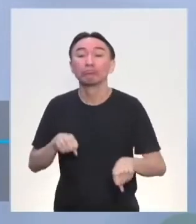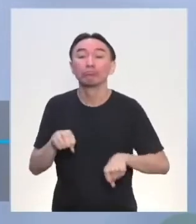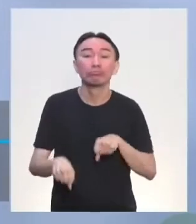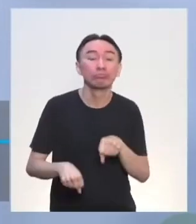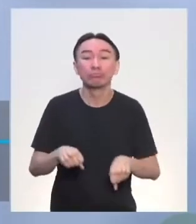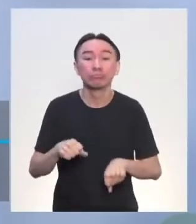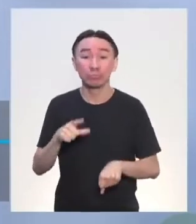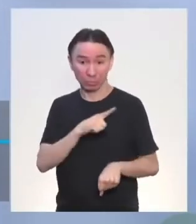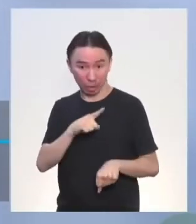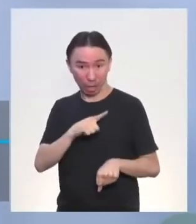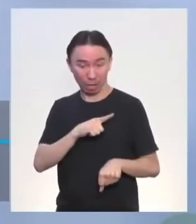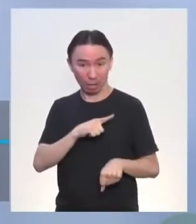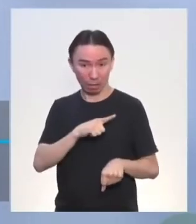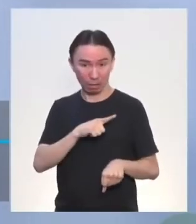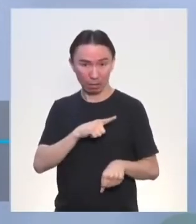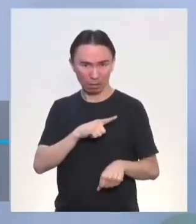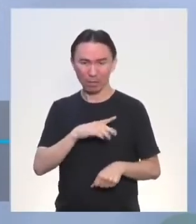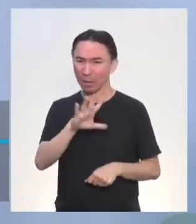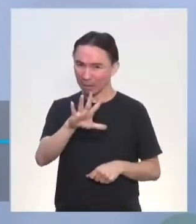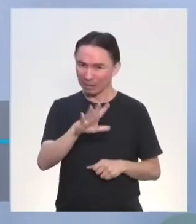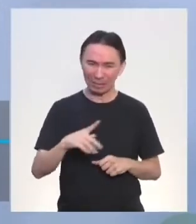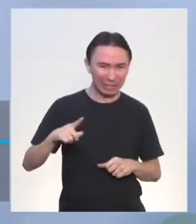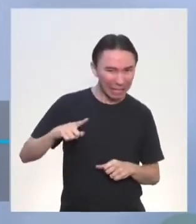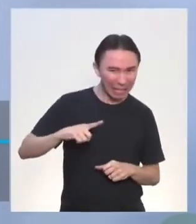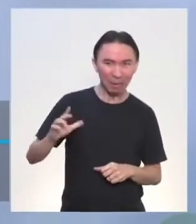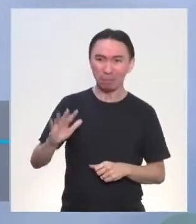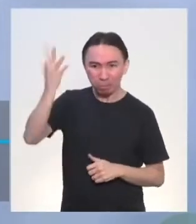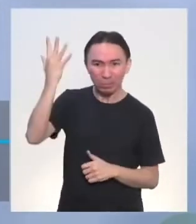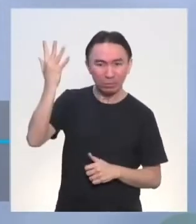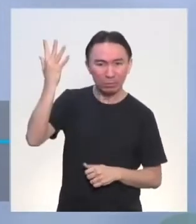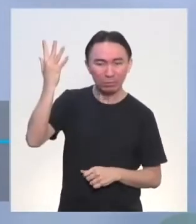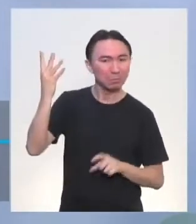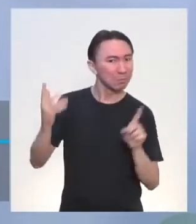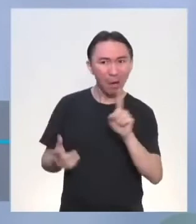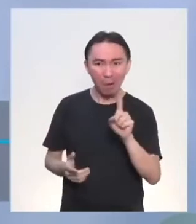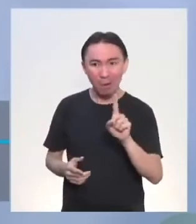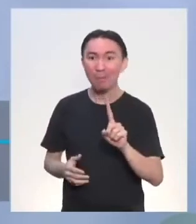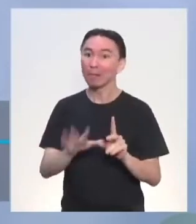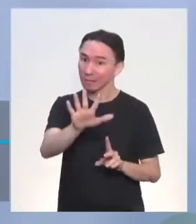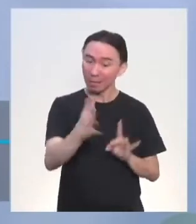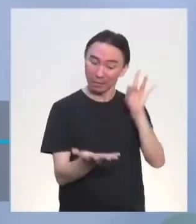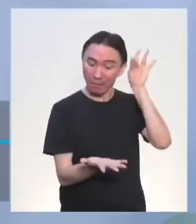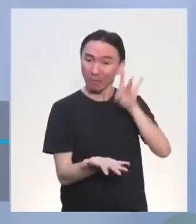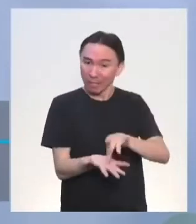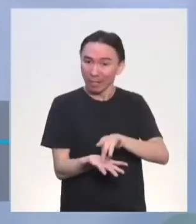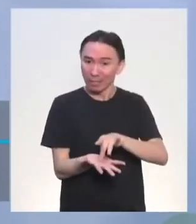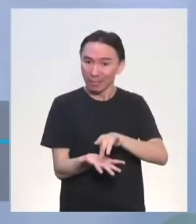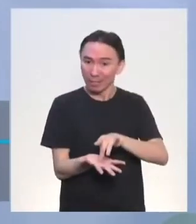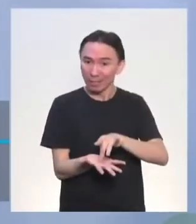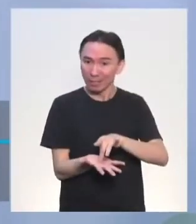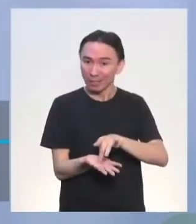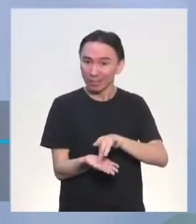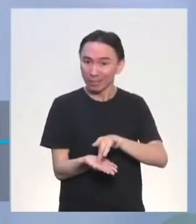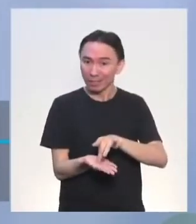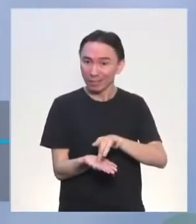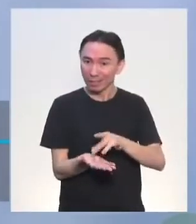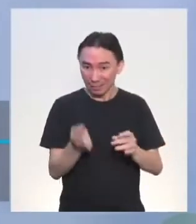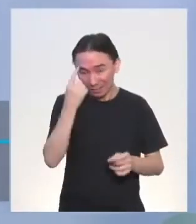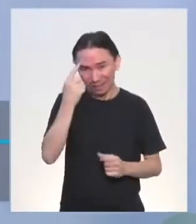não existe um acontecimento aí, nenhuma ação, mas é um fato, ok? E estou falando de fato, não